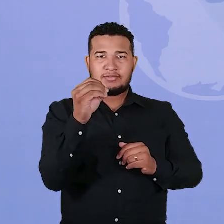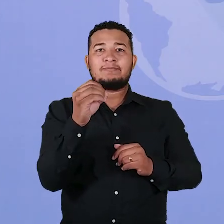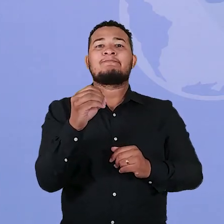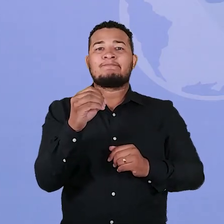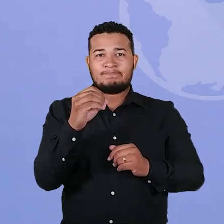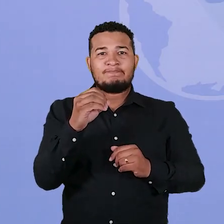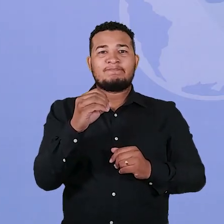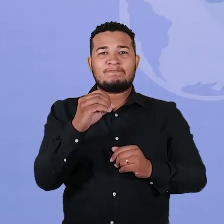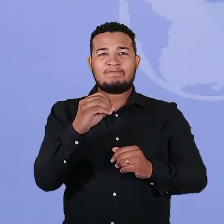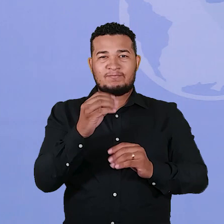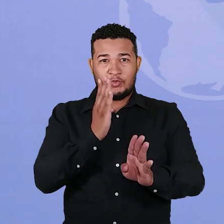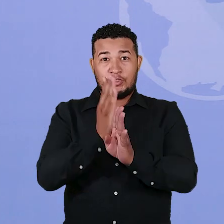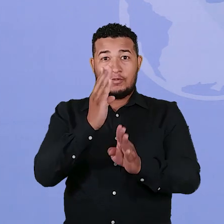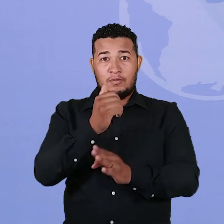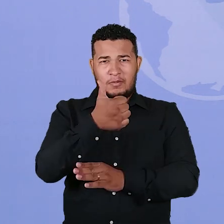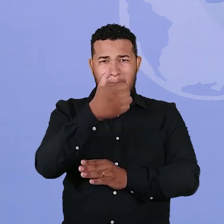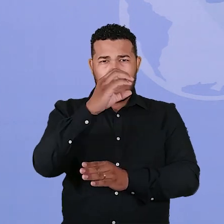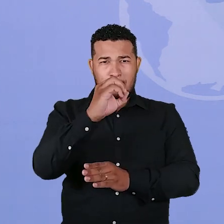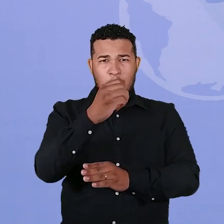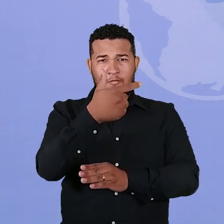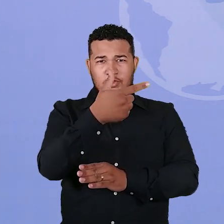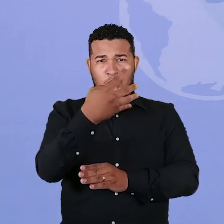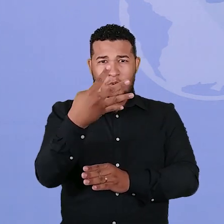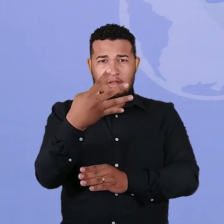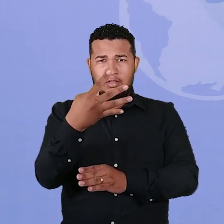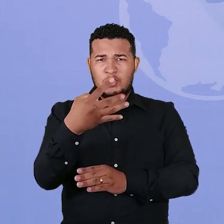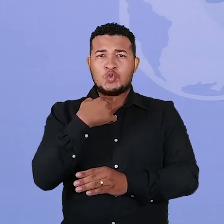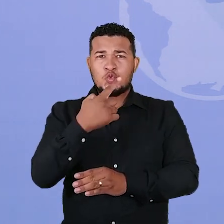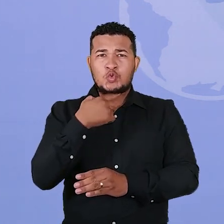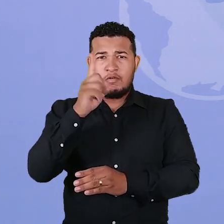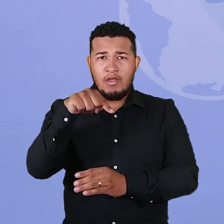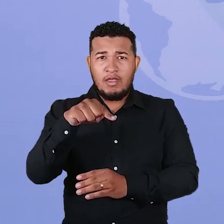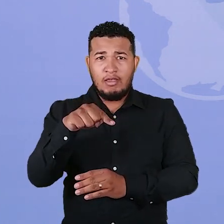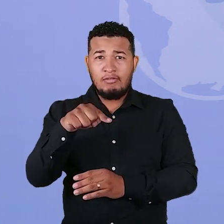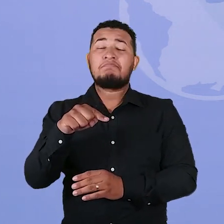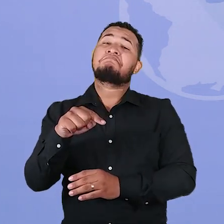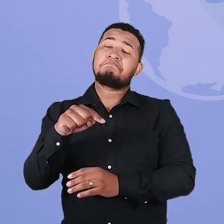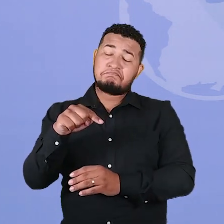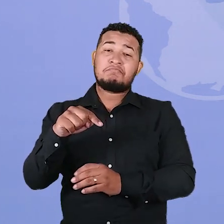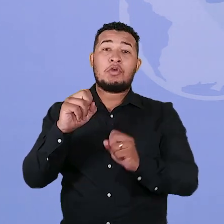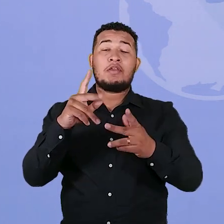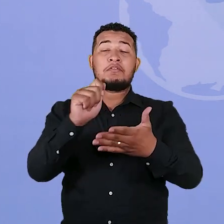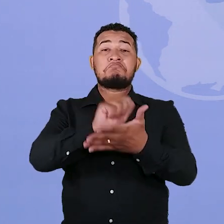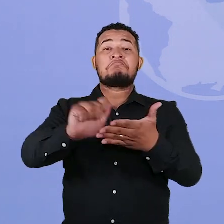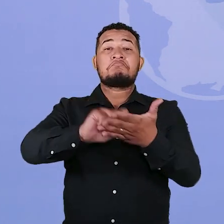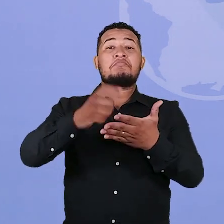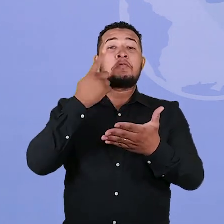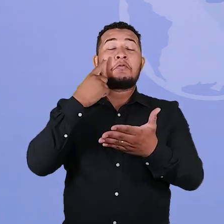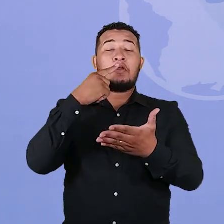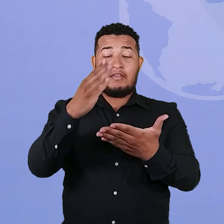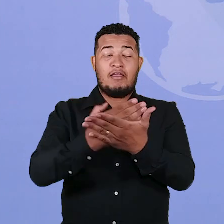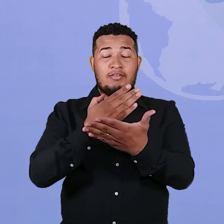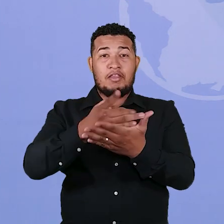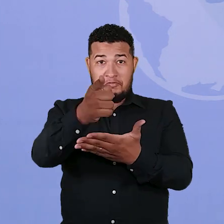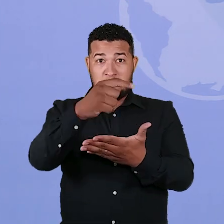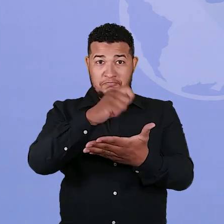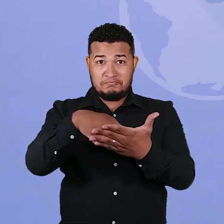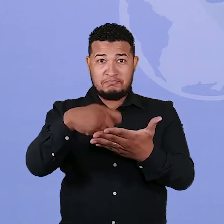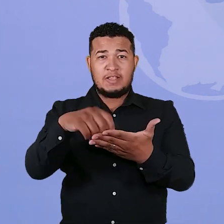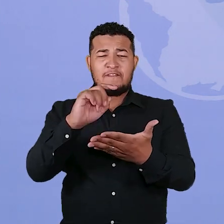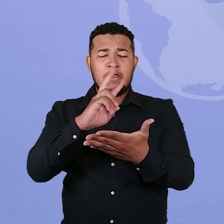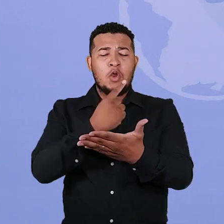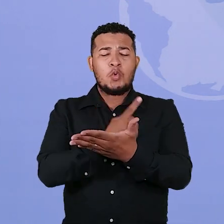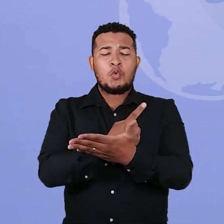olha só achamos 4.024 você tá dormindo nada faz seguinte então pega aí